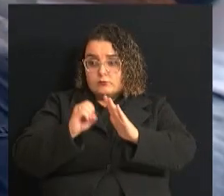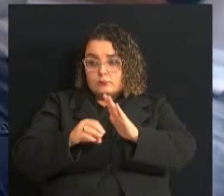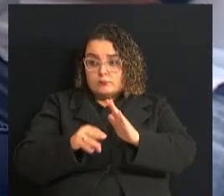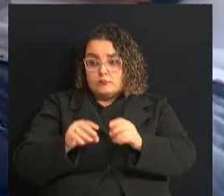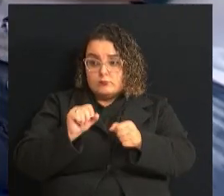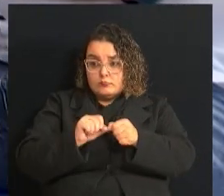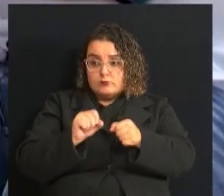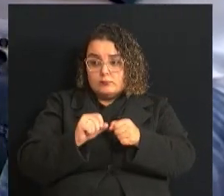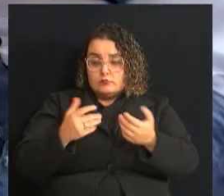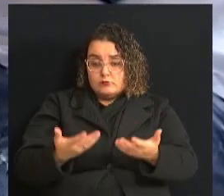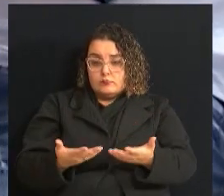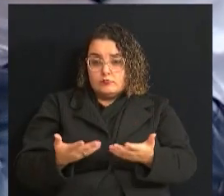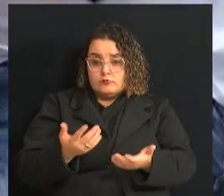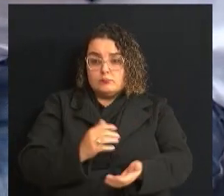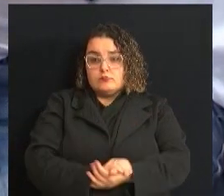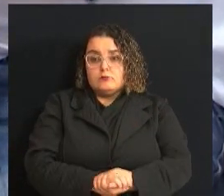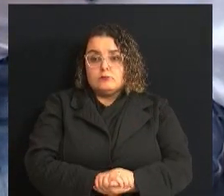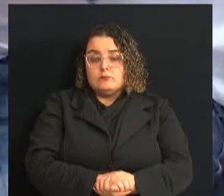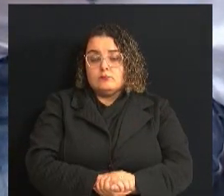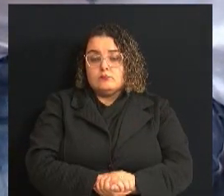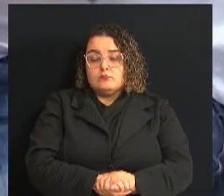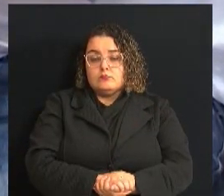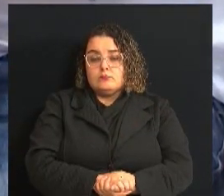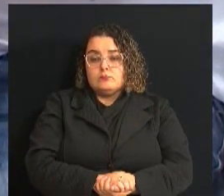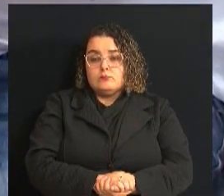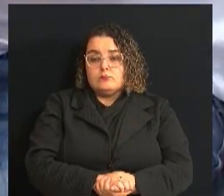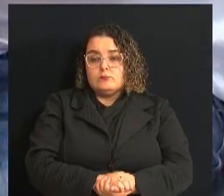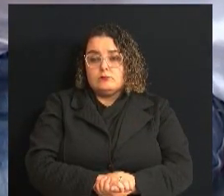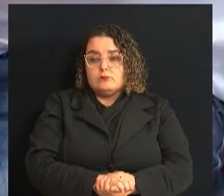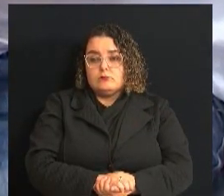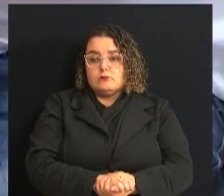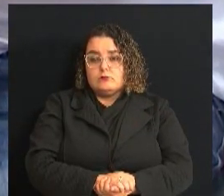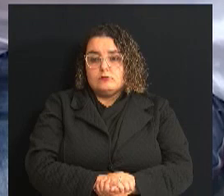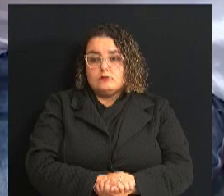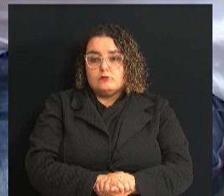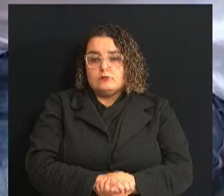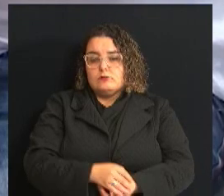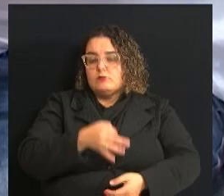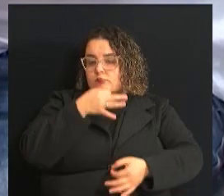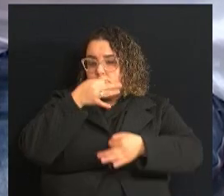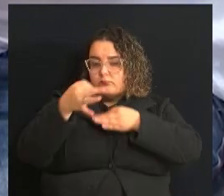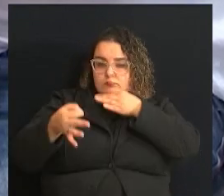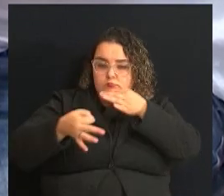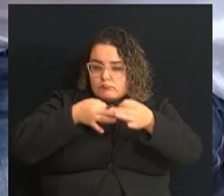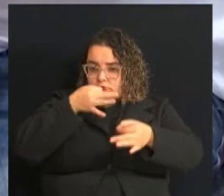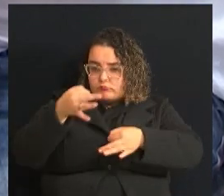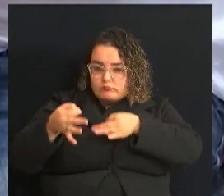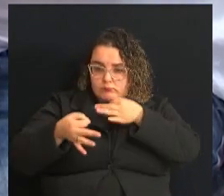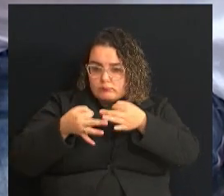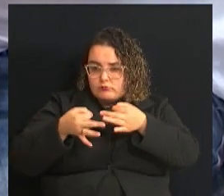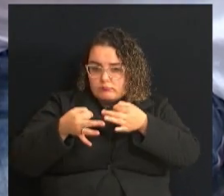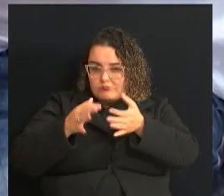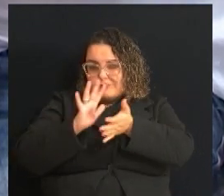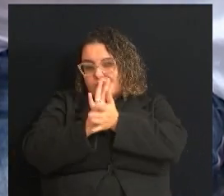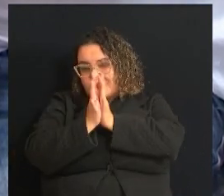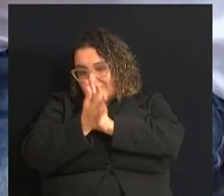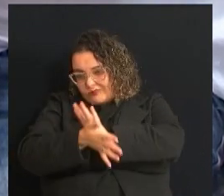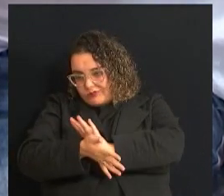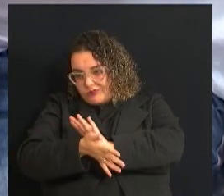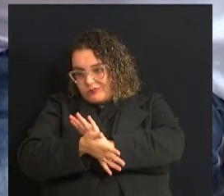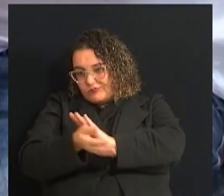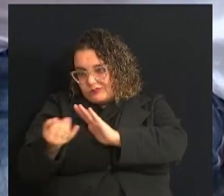muito associada com com críticas que são críticas mais destrutivas em relação à